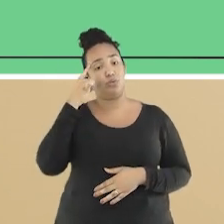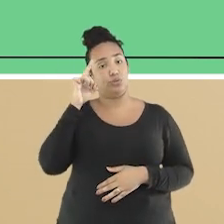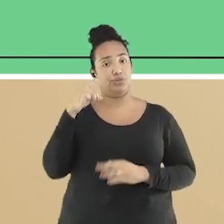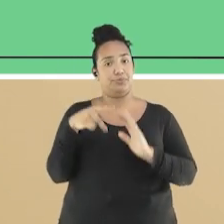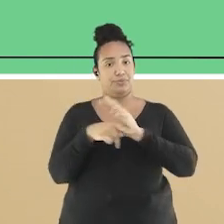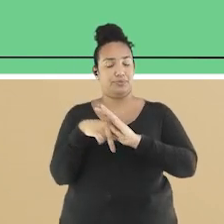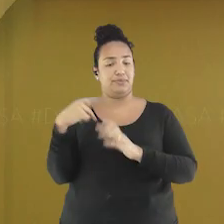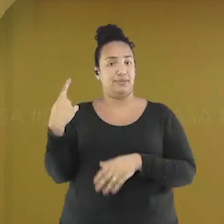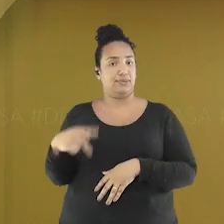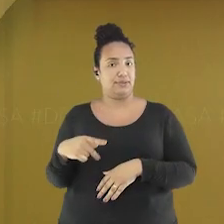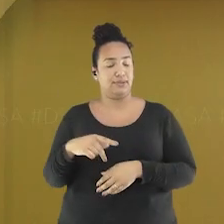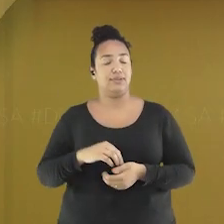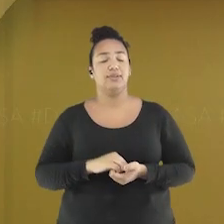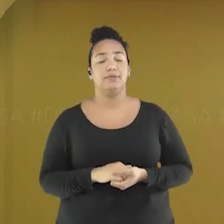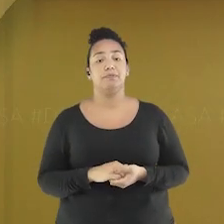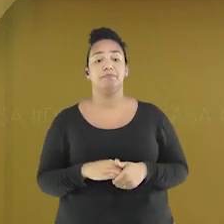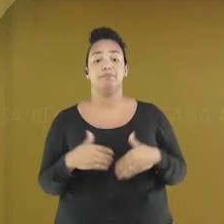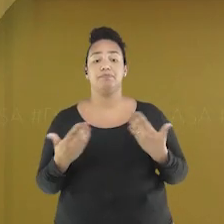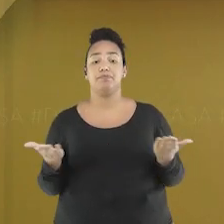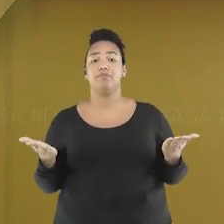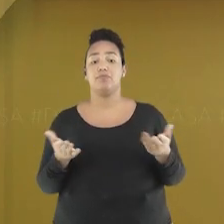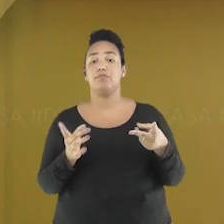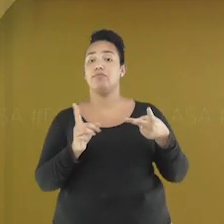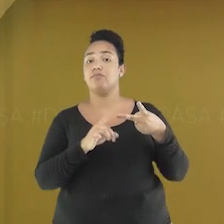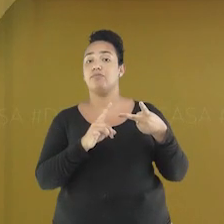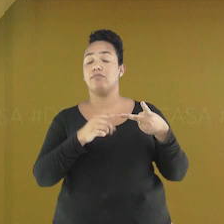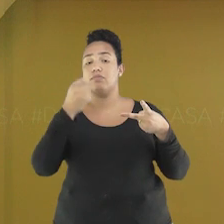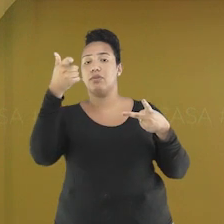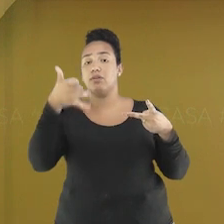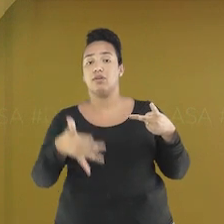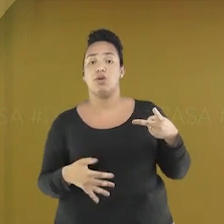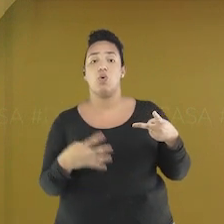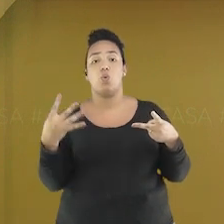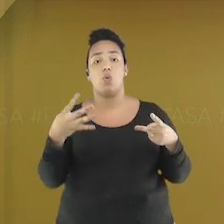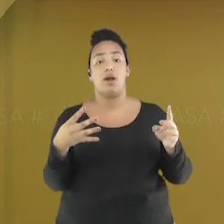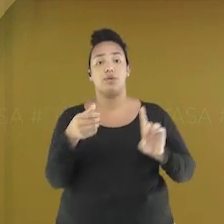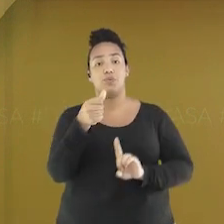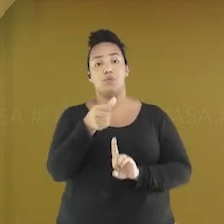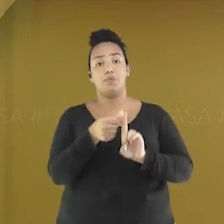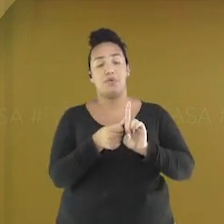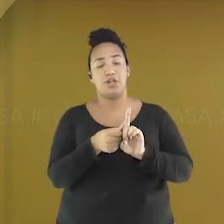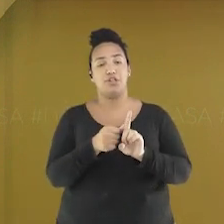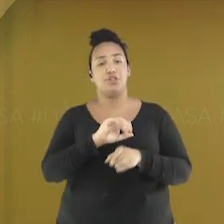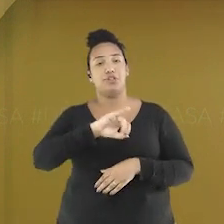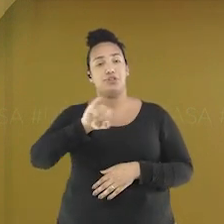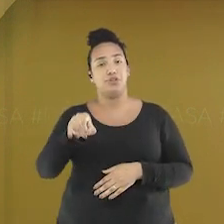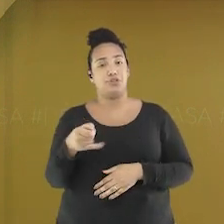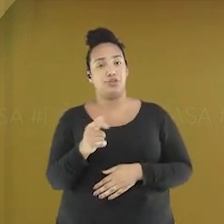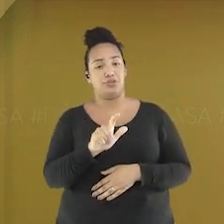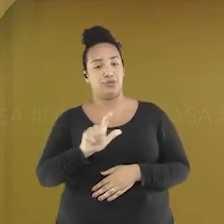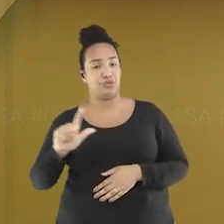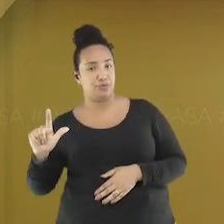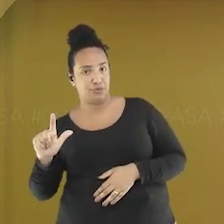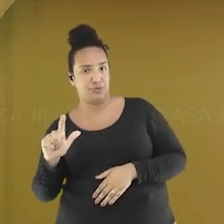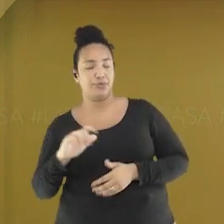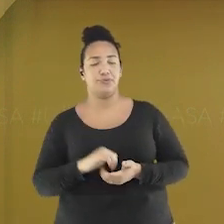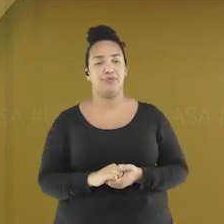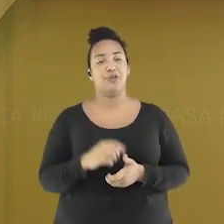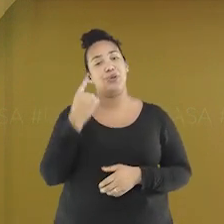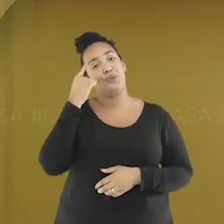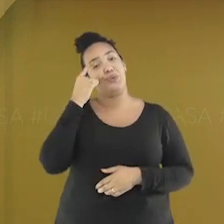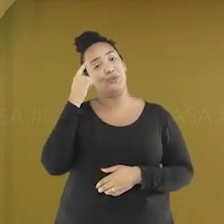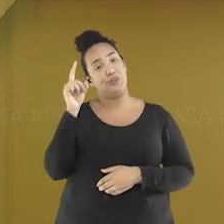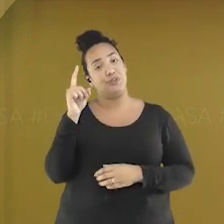Luther King Day. Agora vamos falar sobre o 4 de julho, também conhecido como Independence